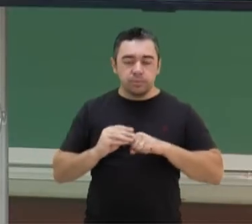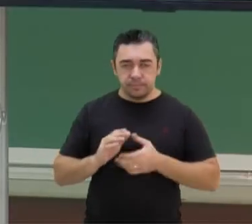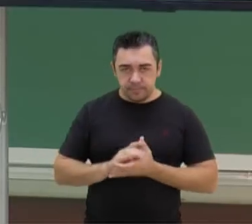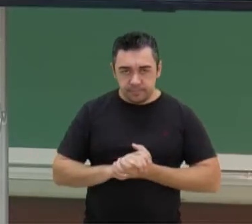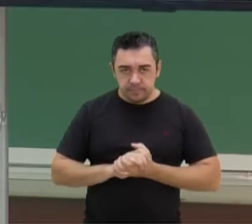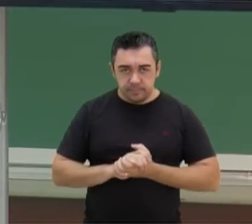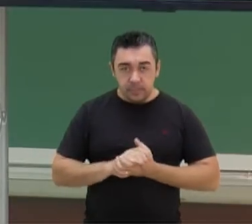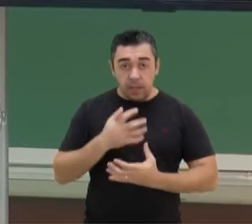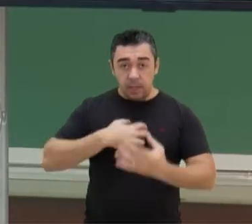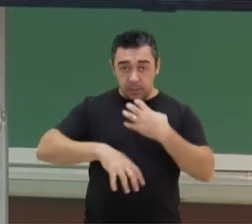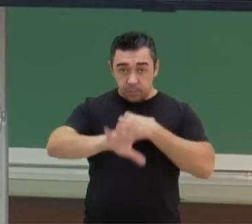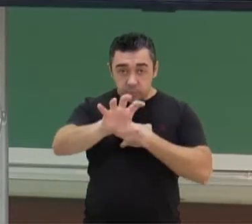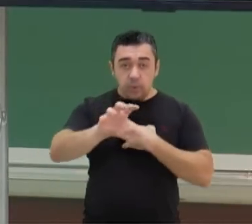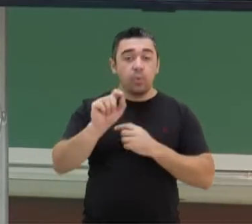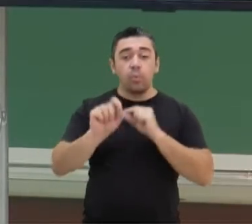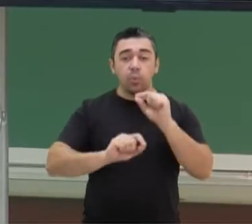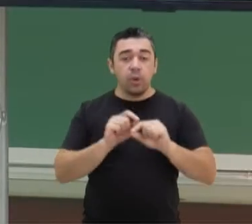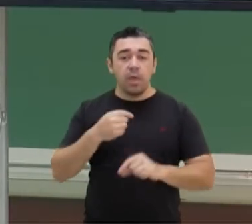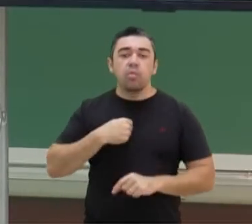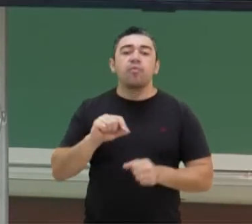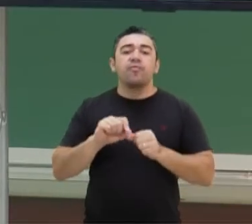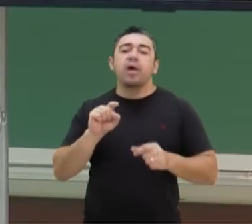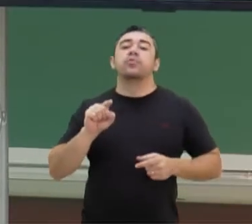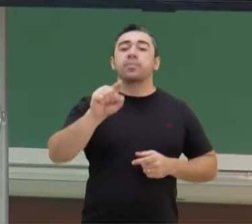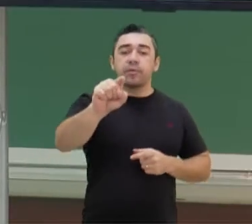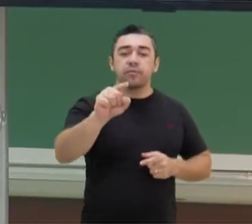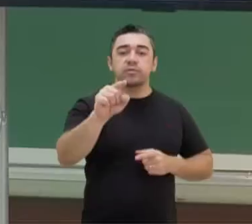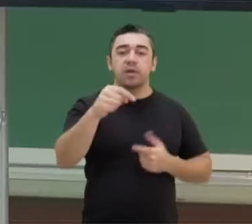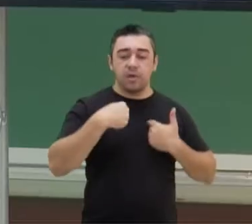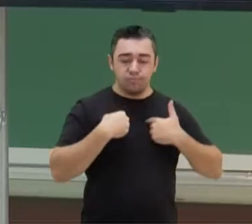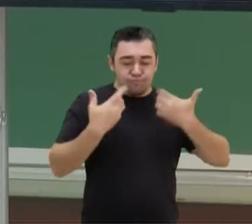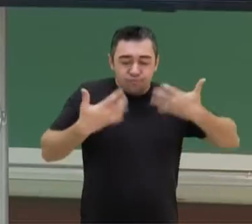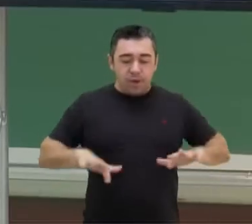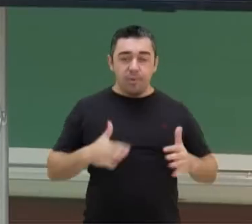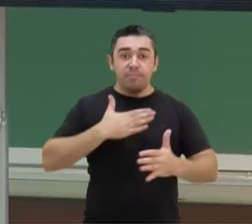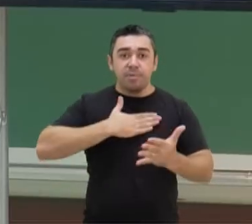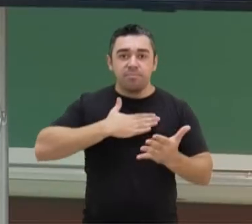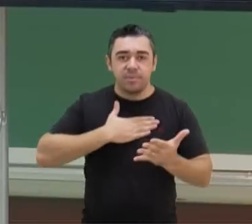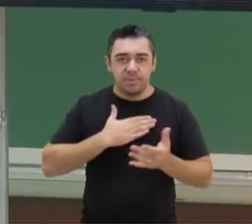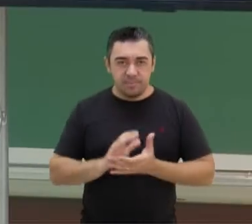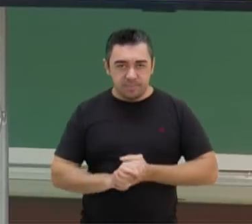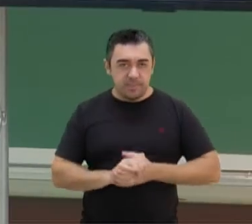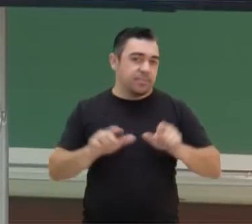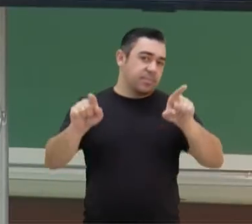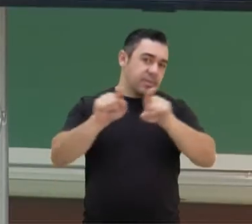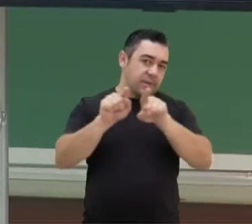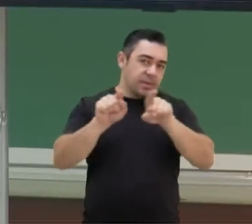reciprocidade tem a ver com você não fazer para o outro o que você não quer para você. E, ao mesmo